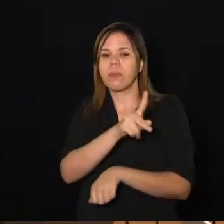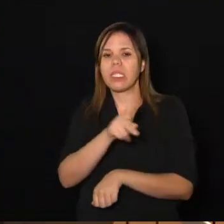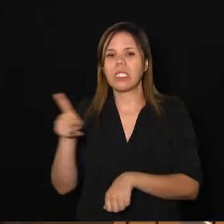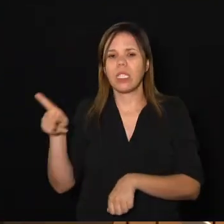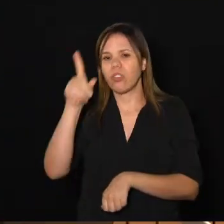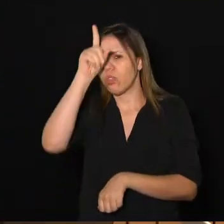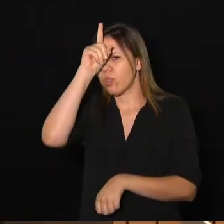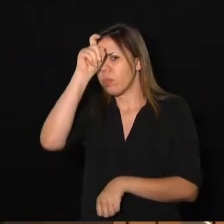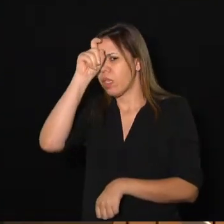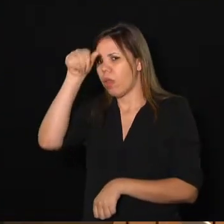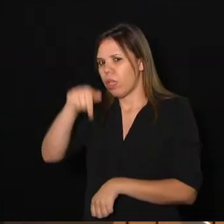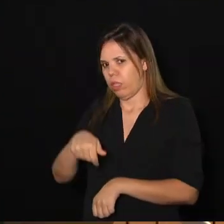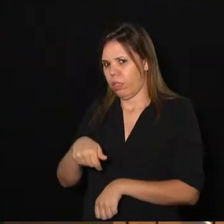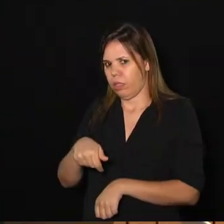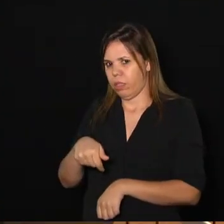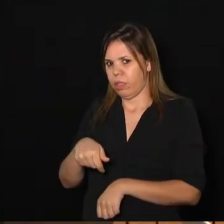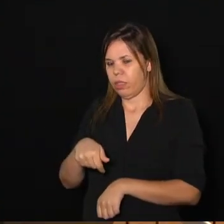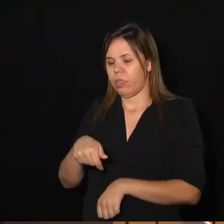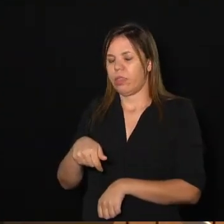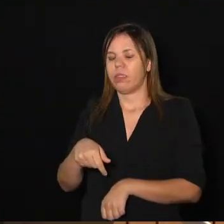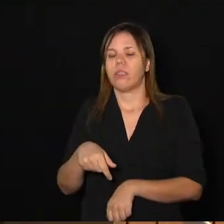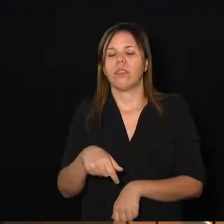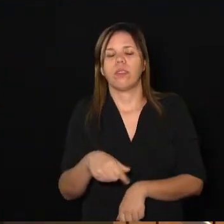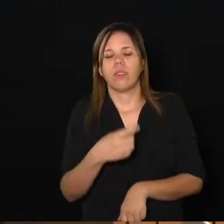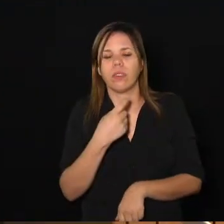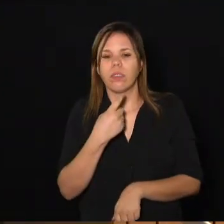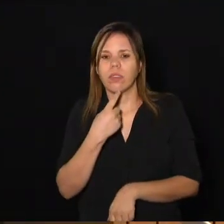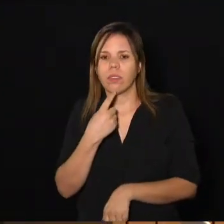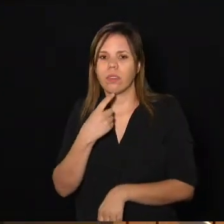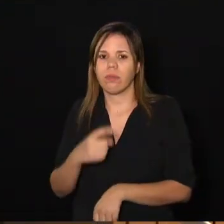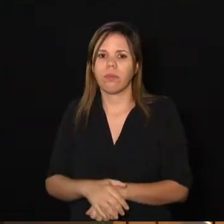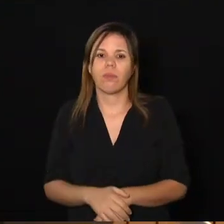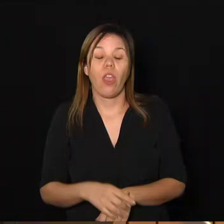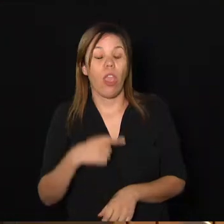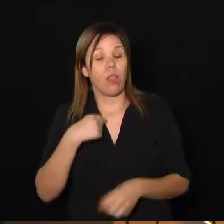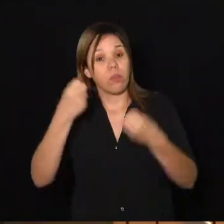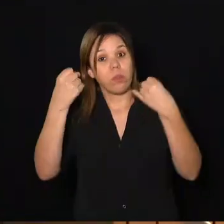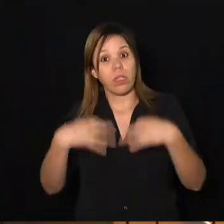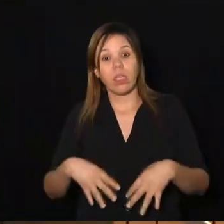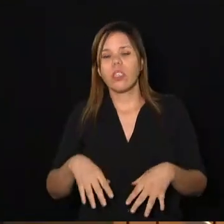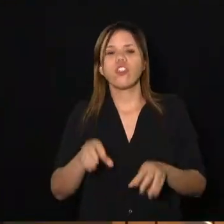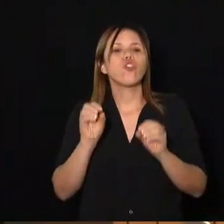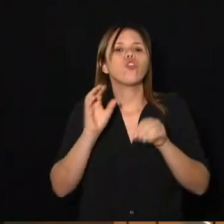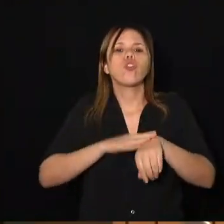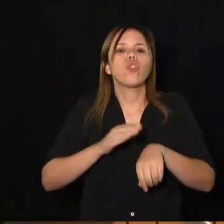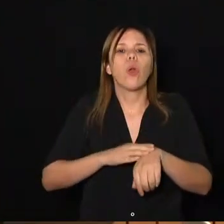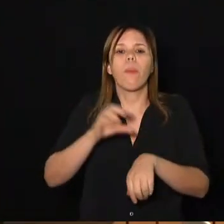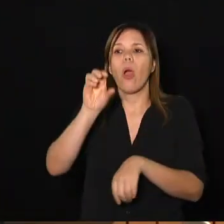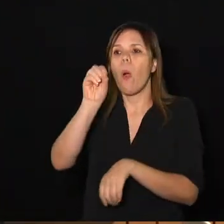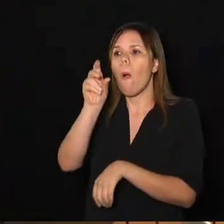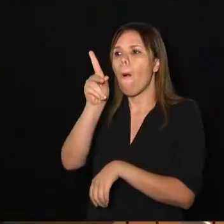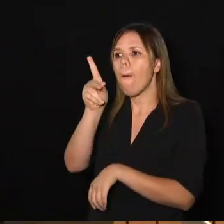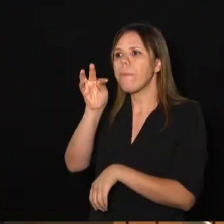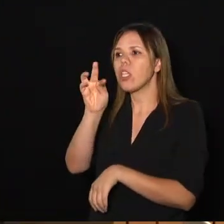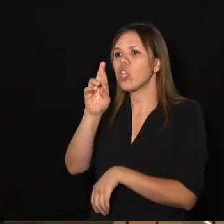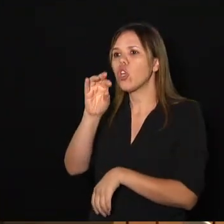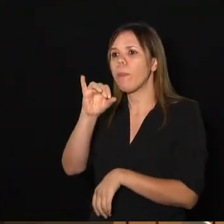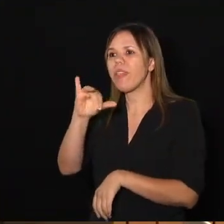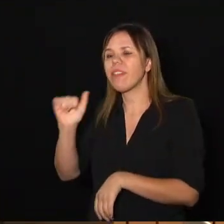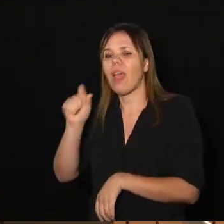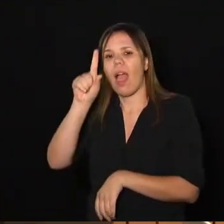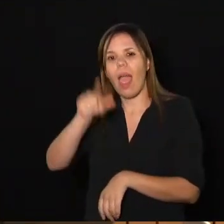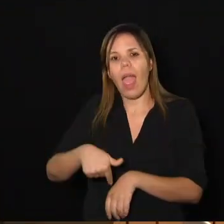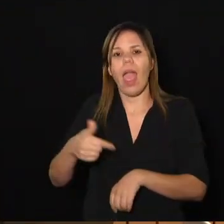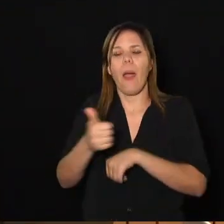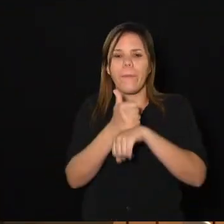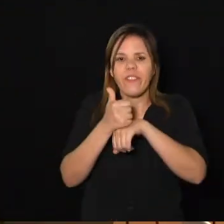um hospital aqui na cidade e falei para ele da optometria ele disse eu nunca ouvi falar disso ligou para um oftalmologia